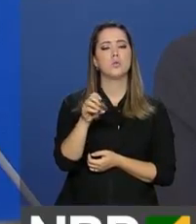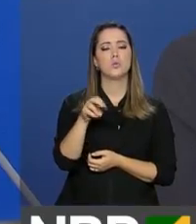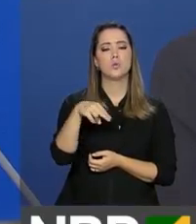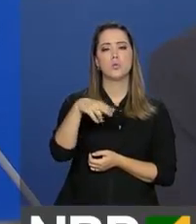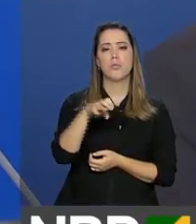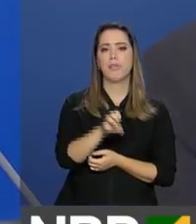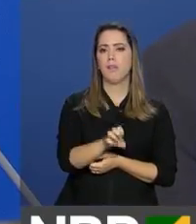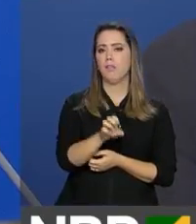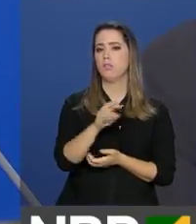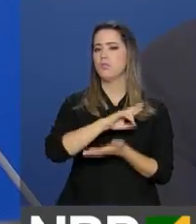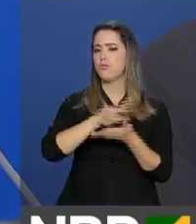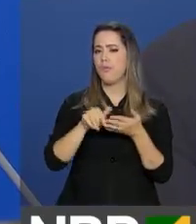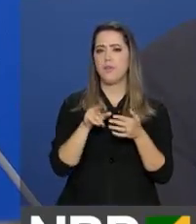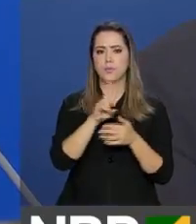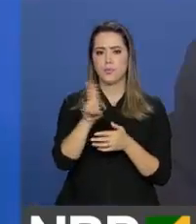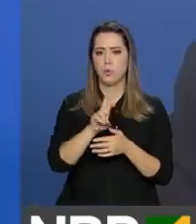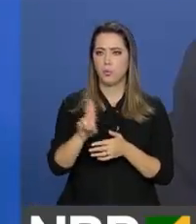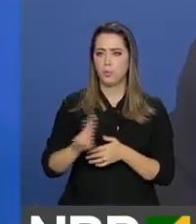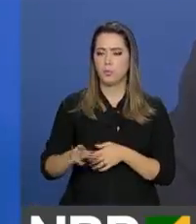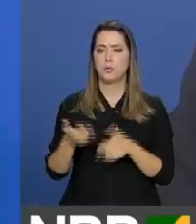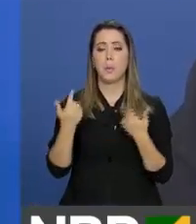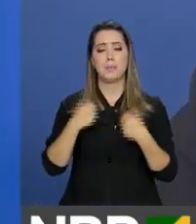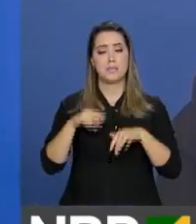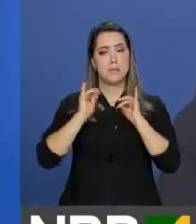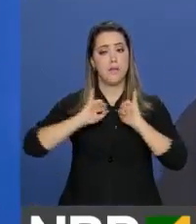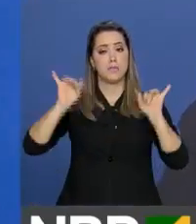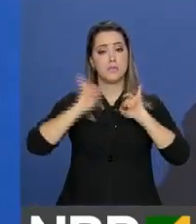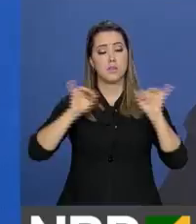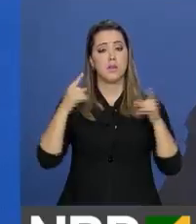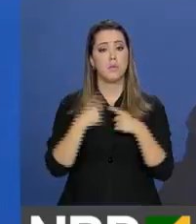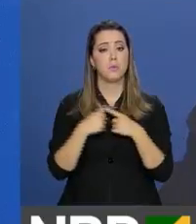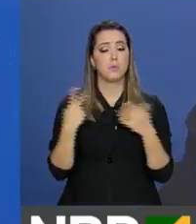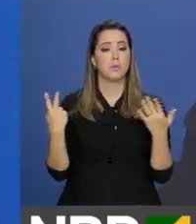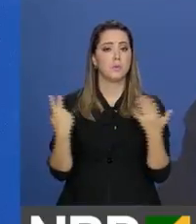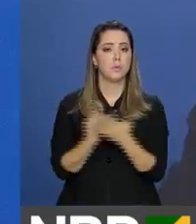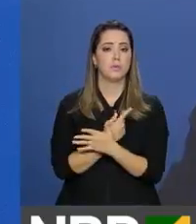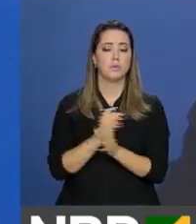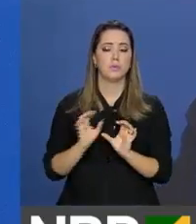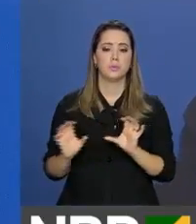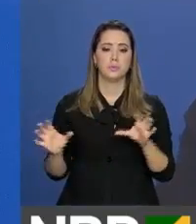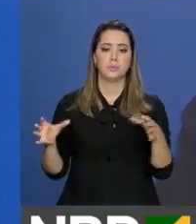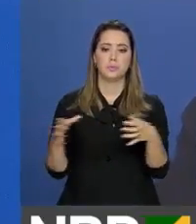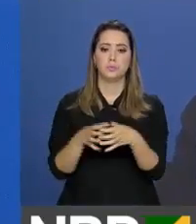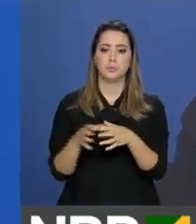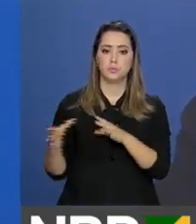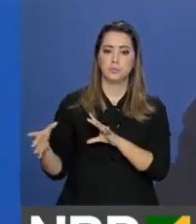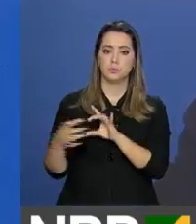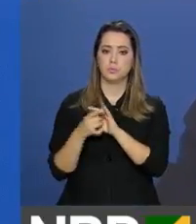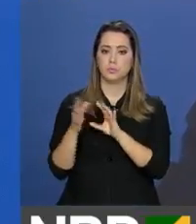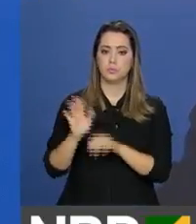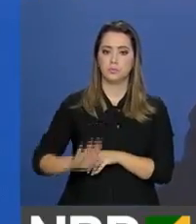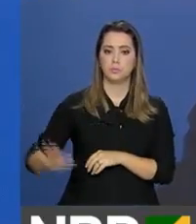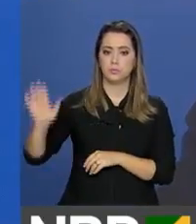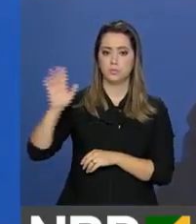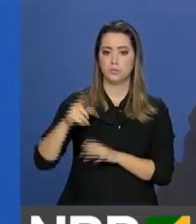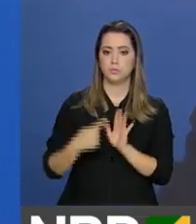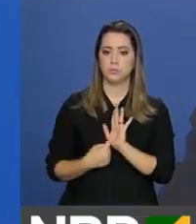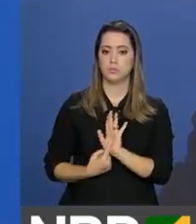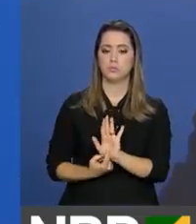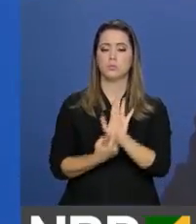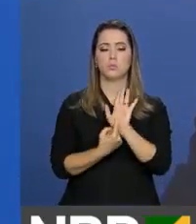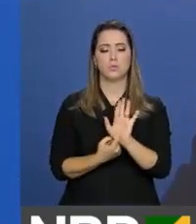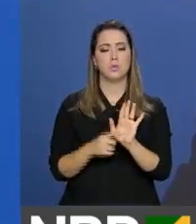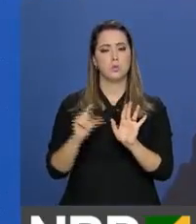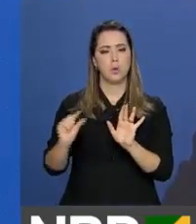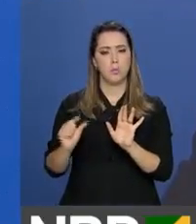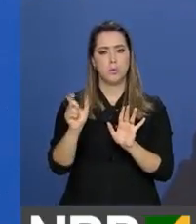mas é uma coisa que realmente merece divulgação, porque o que foi feito na área da integração nacional revela o que